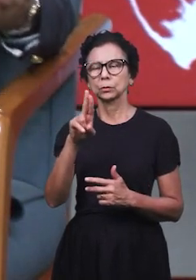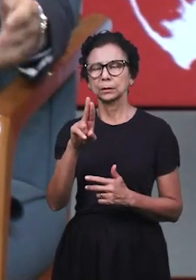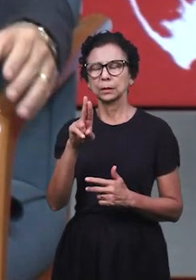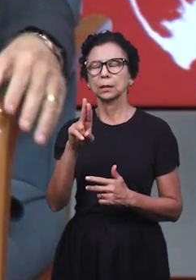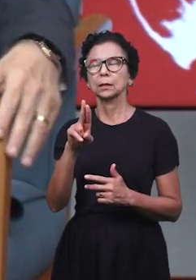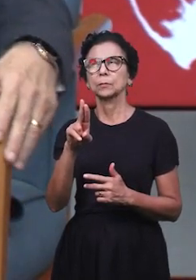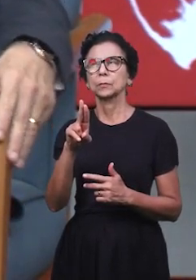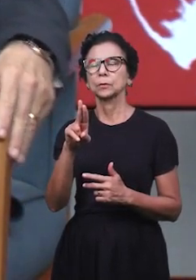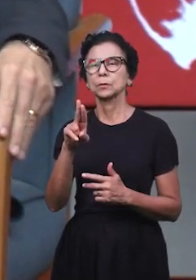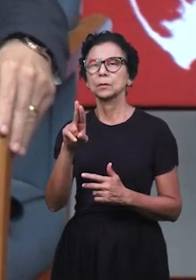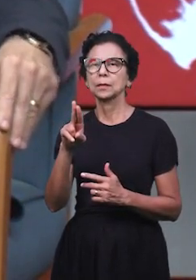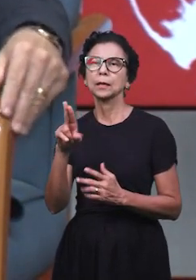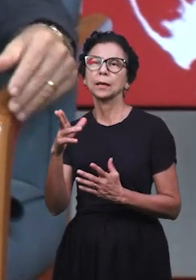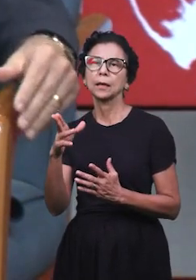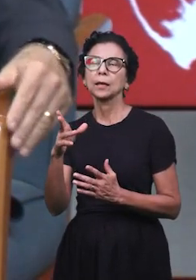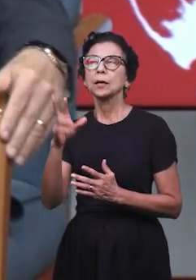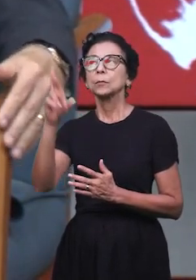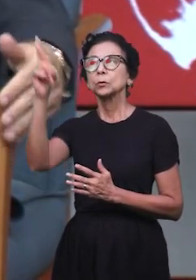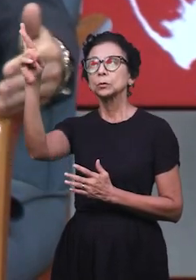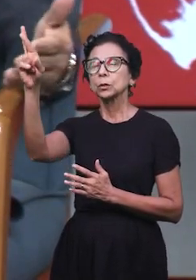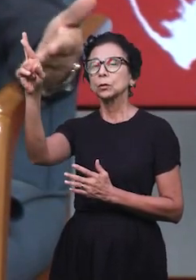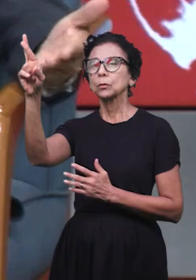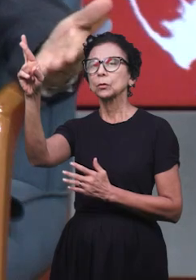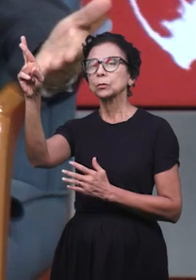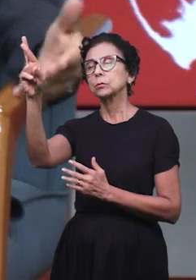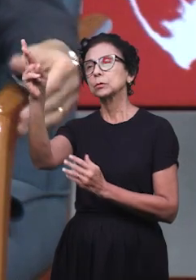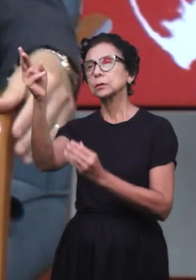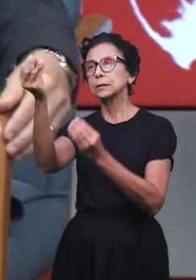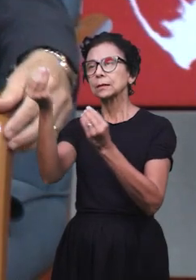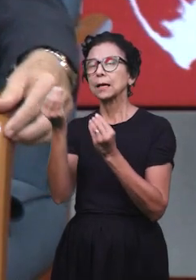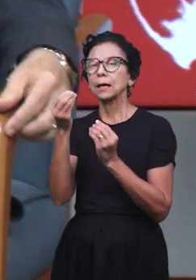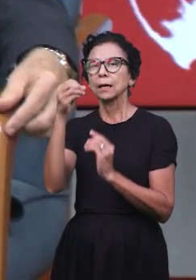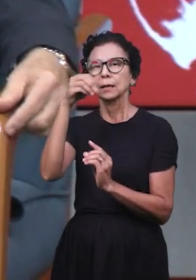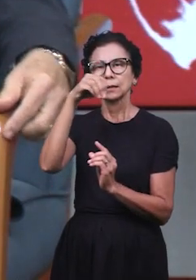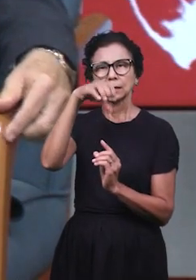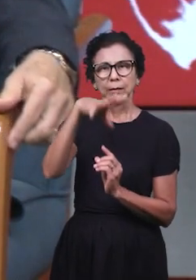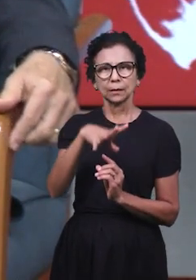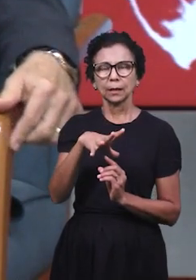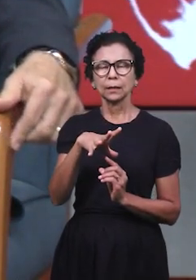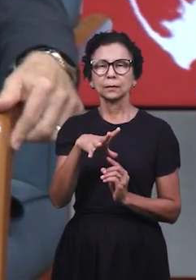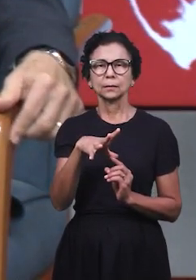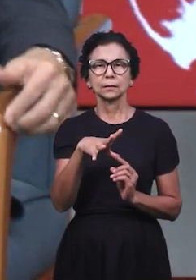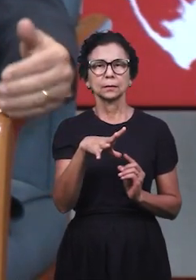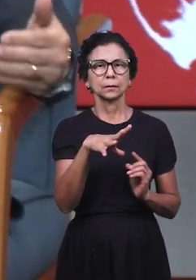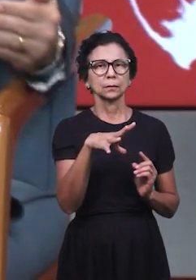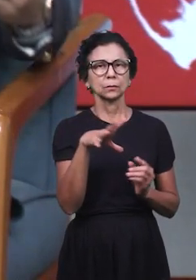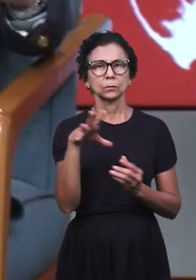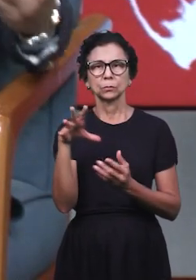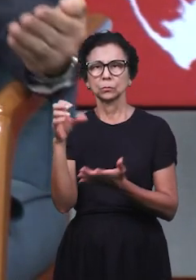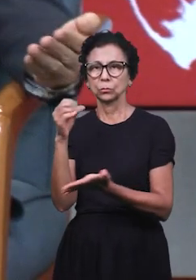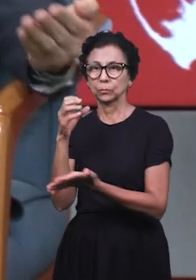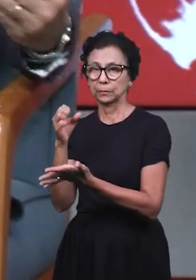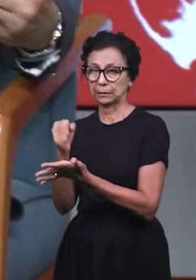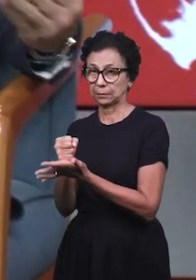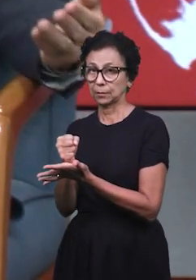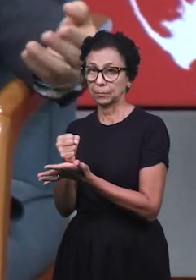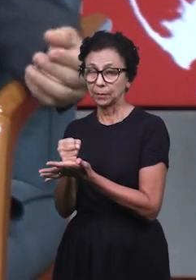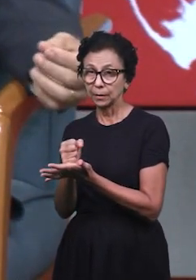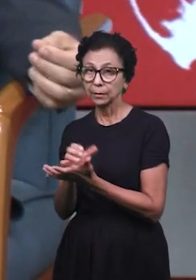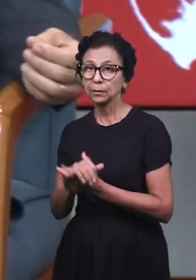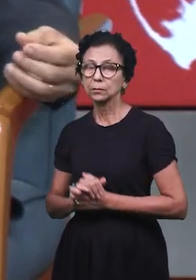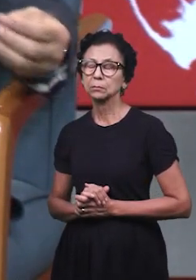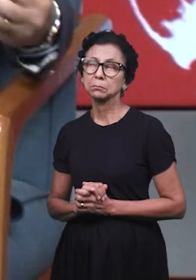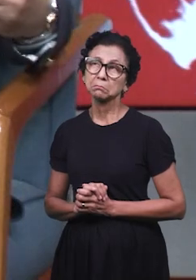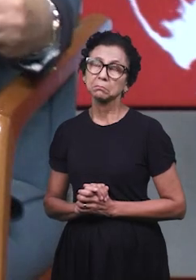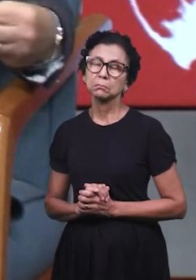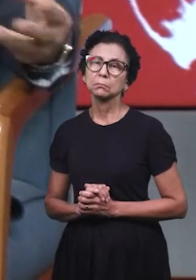provocar uma ação da graça, porque a graça no Novo Testamento, ela pode ter não só o sentido